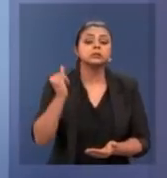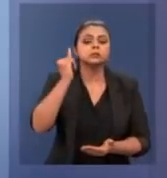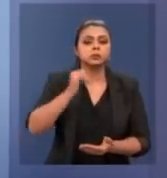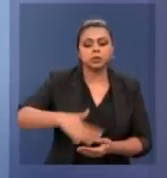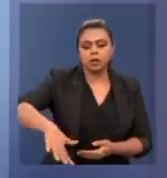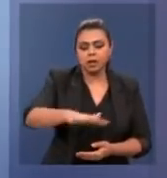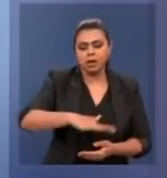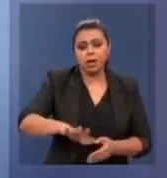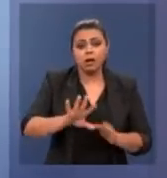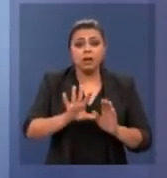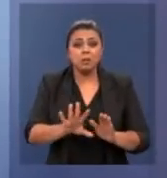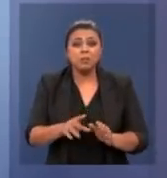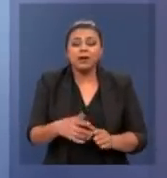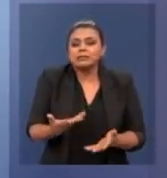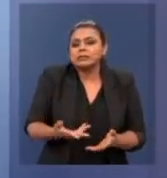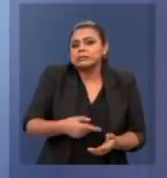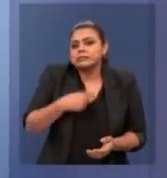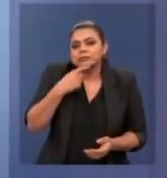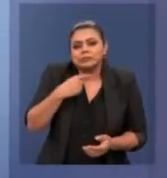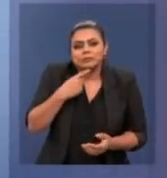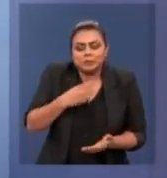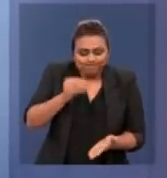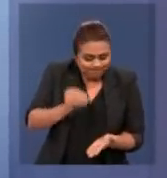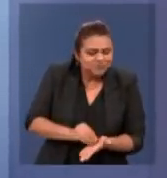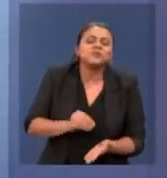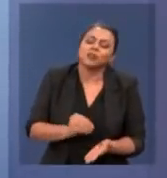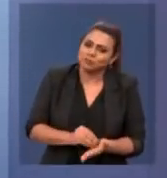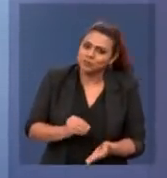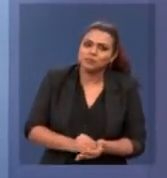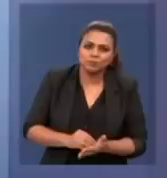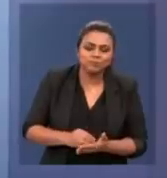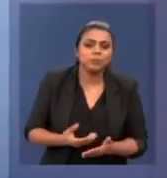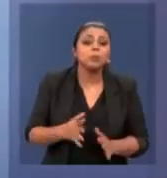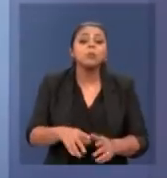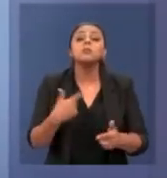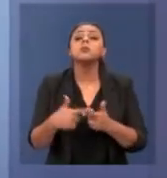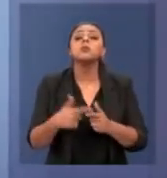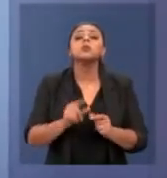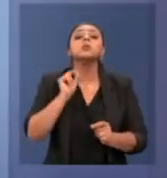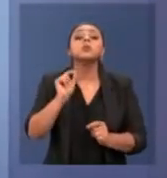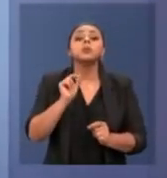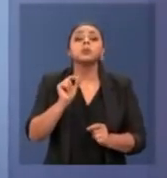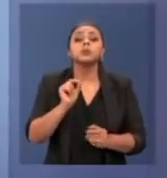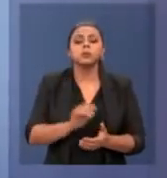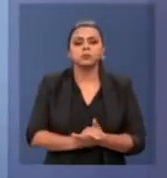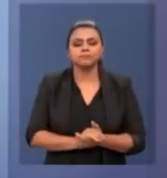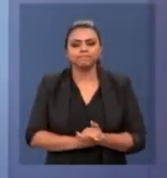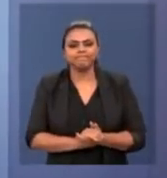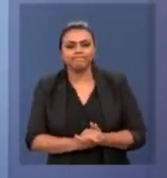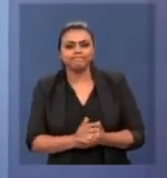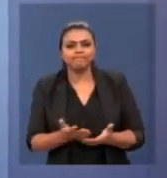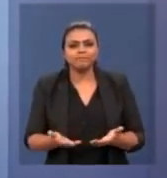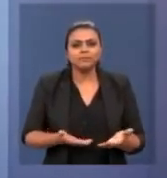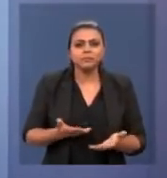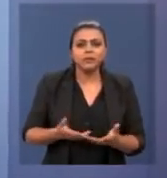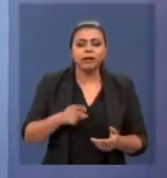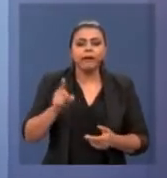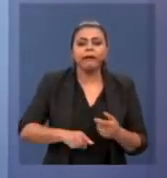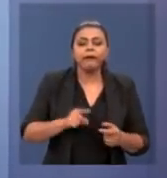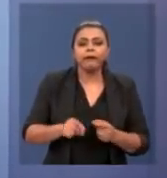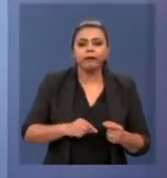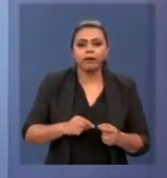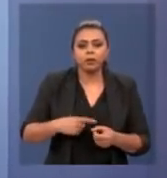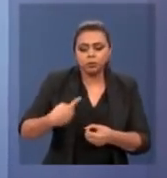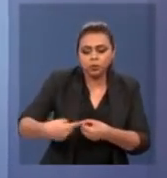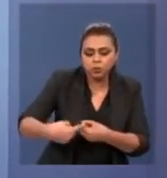feito mas é insuficiente perto da nossa necessidade o grande problema é o senador a rose é estão nos municípios